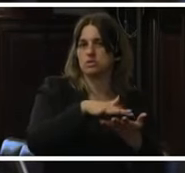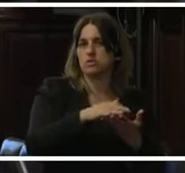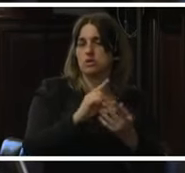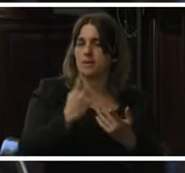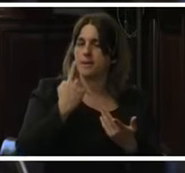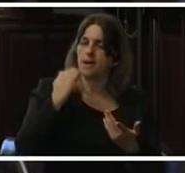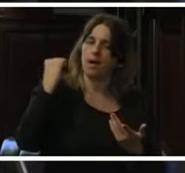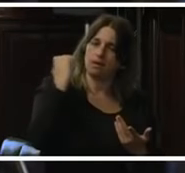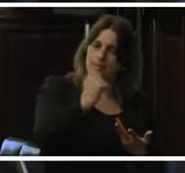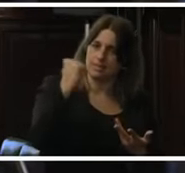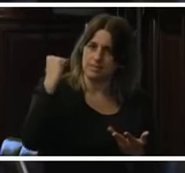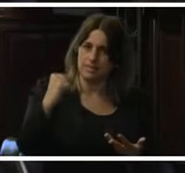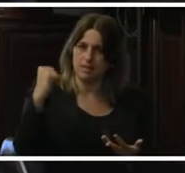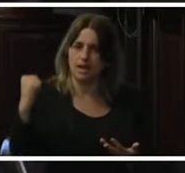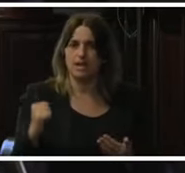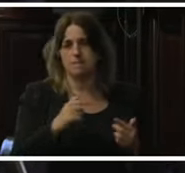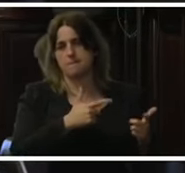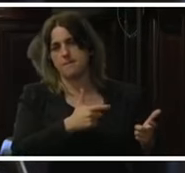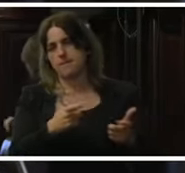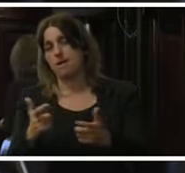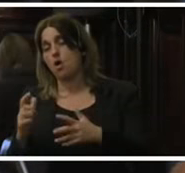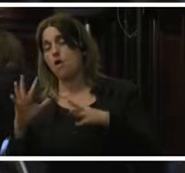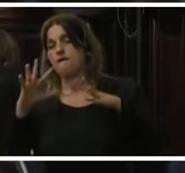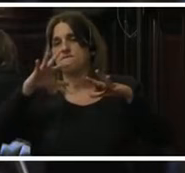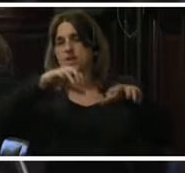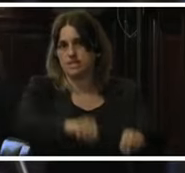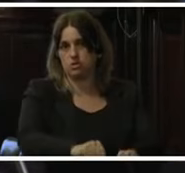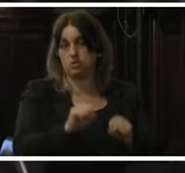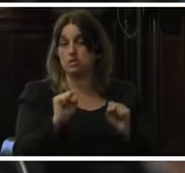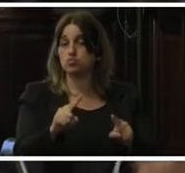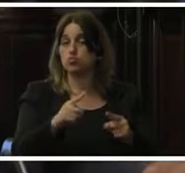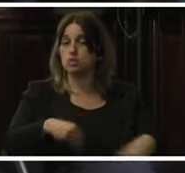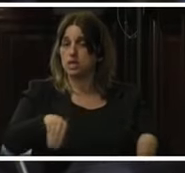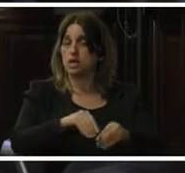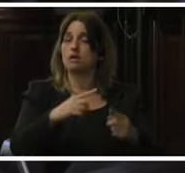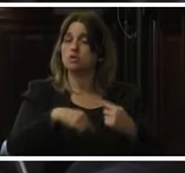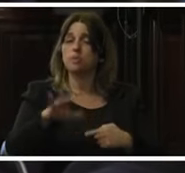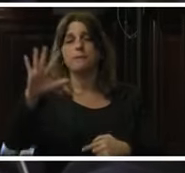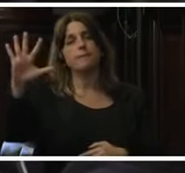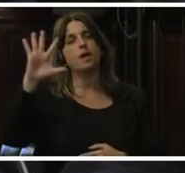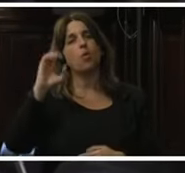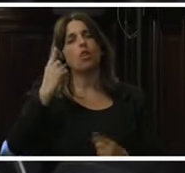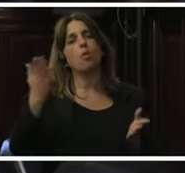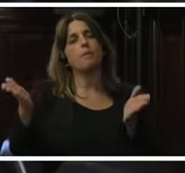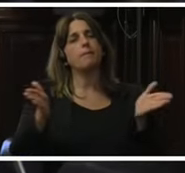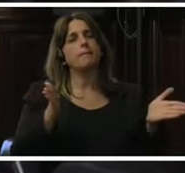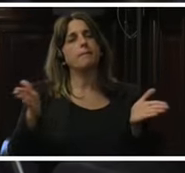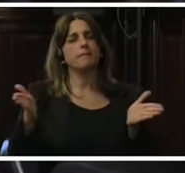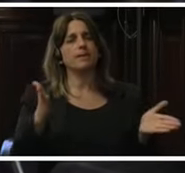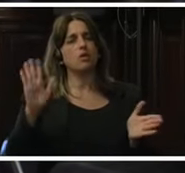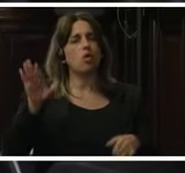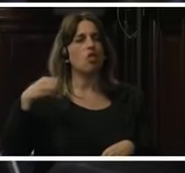assassinatos o e inovação nas suas terras e procurando que um período de sessões